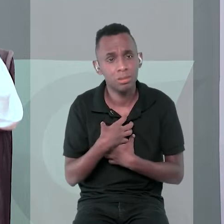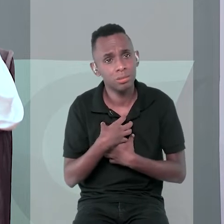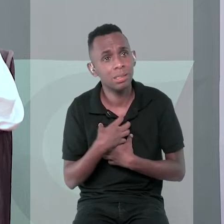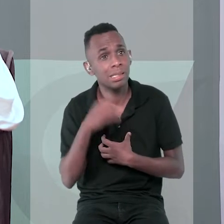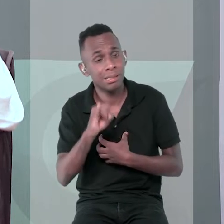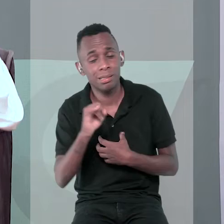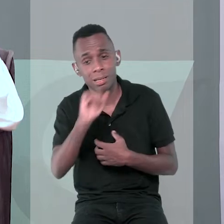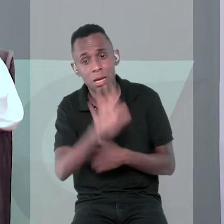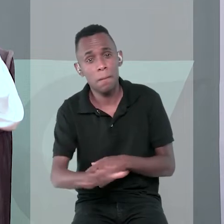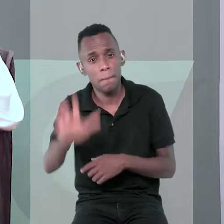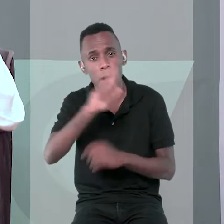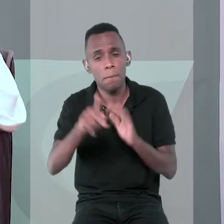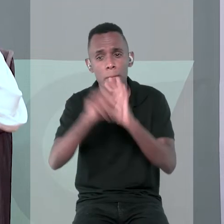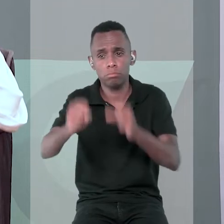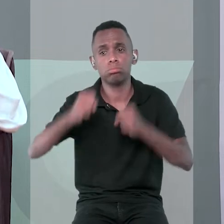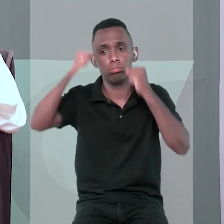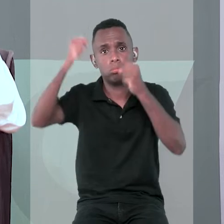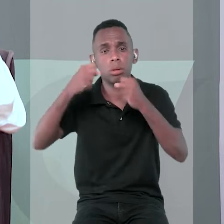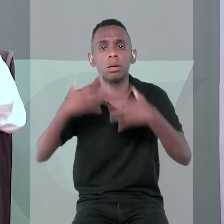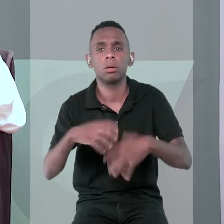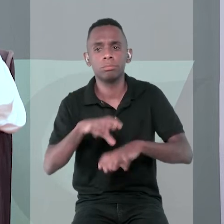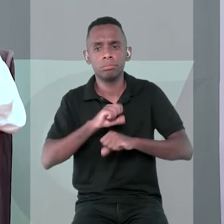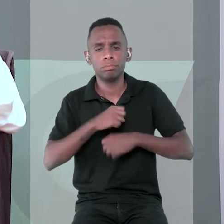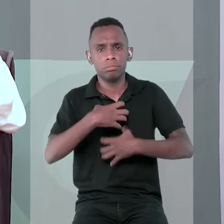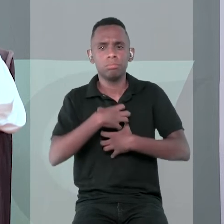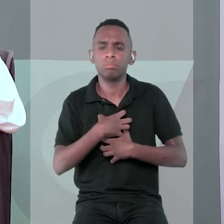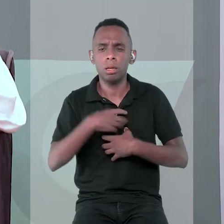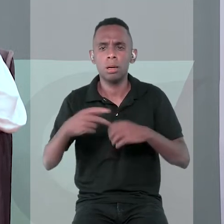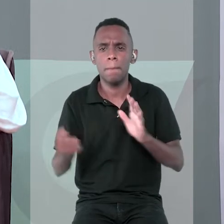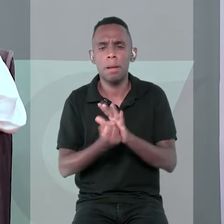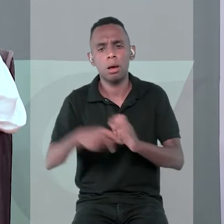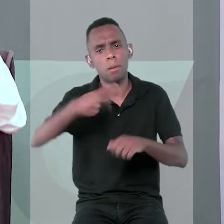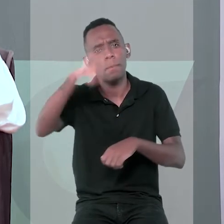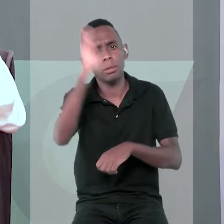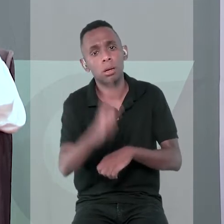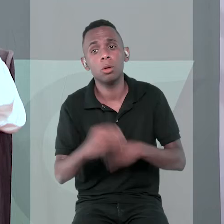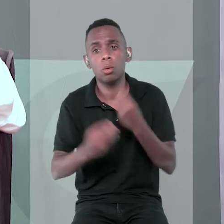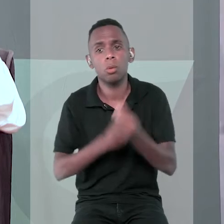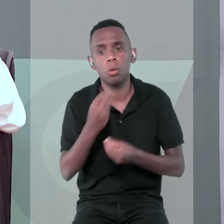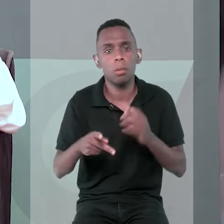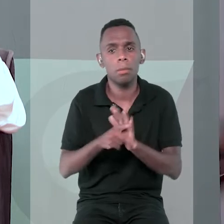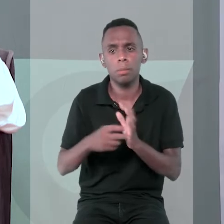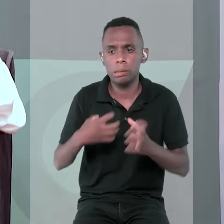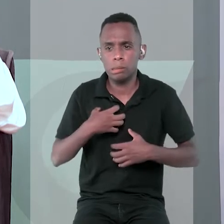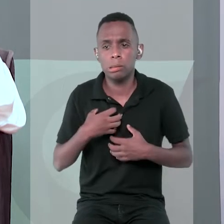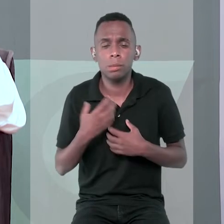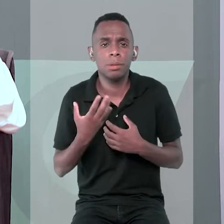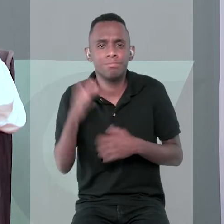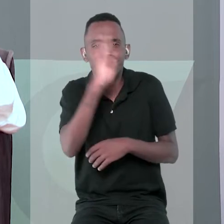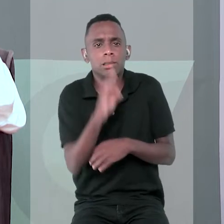Que se as imagens dos heróis são aquelas que conformam a ideia de nação, em que medida isso diz de um nacionalismo